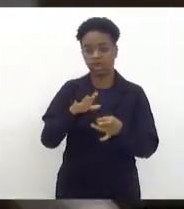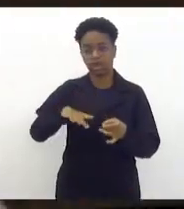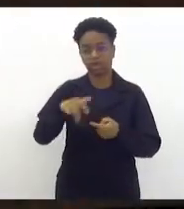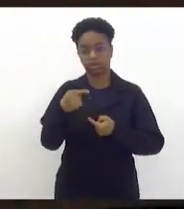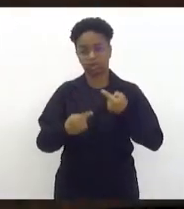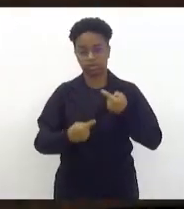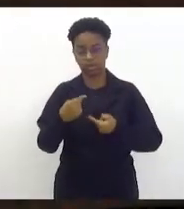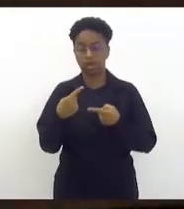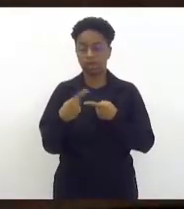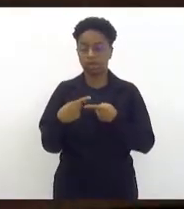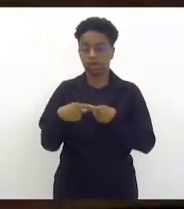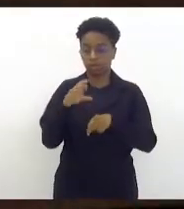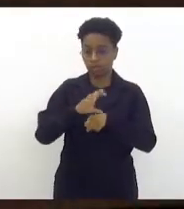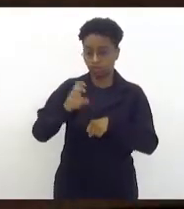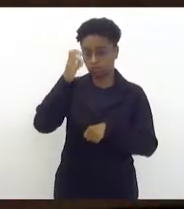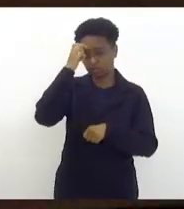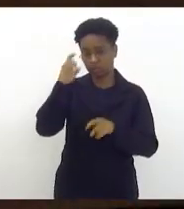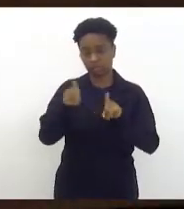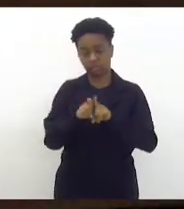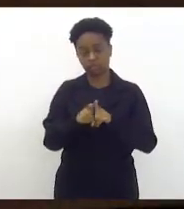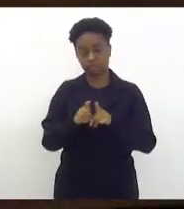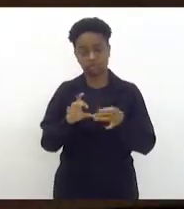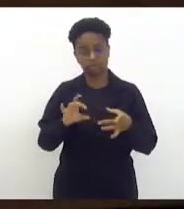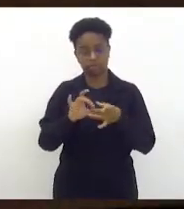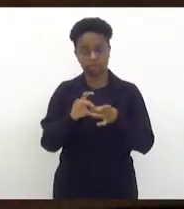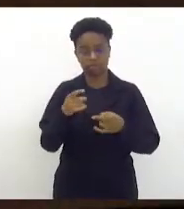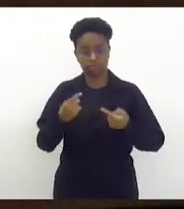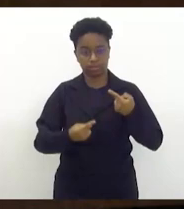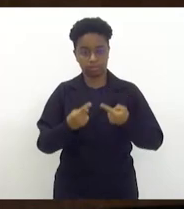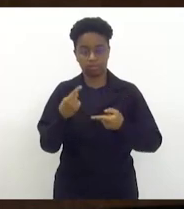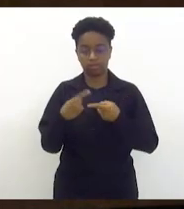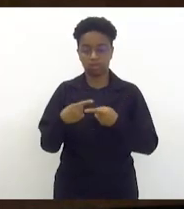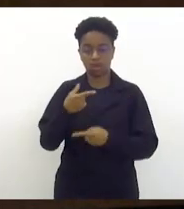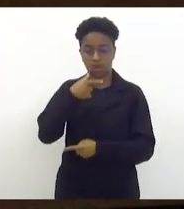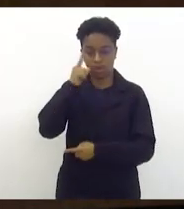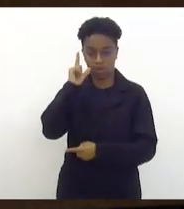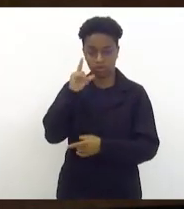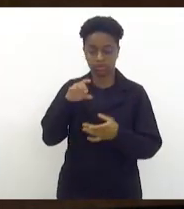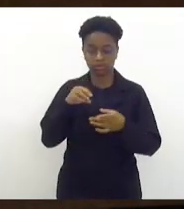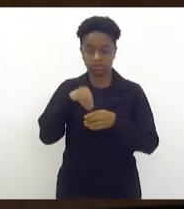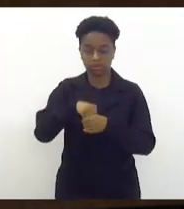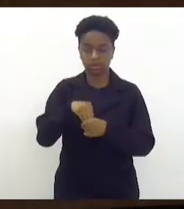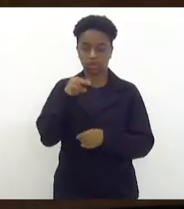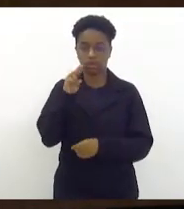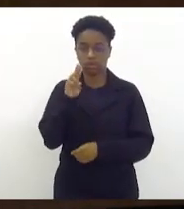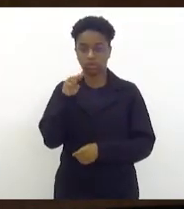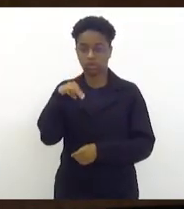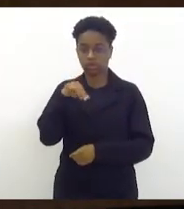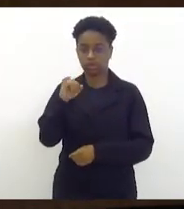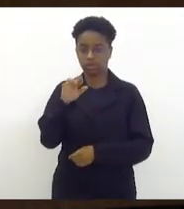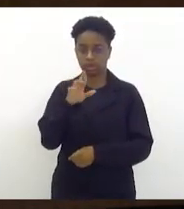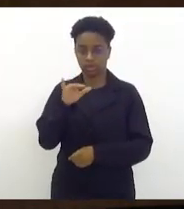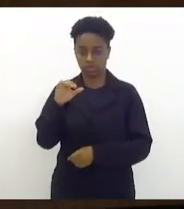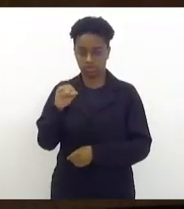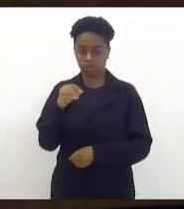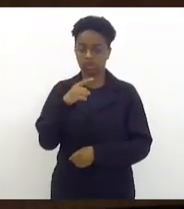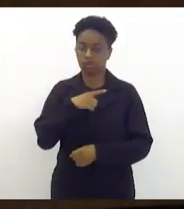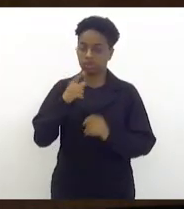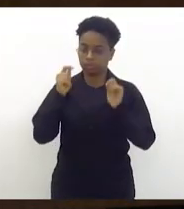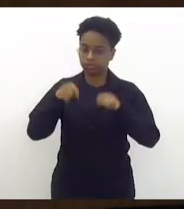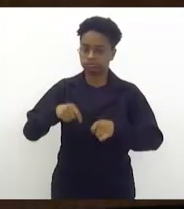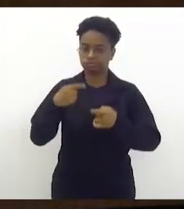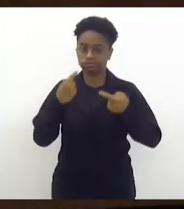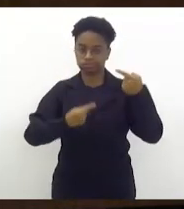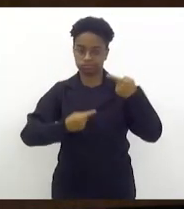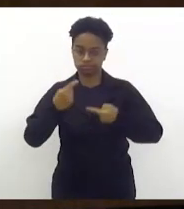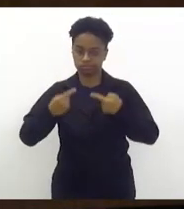até porque a cultura é também política, né? Ontem mesmo, na Unirio, tive a possibilidade de fazer um debate